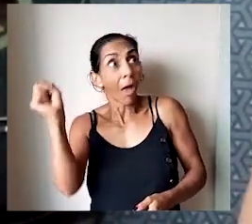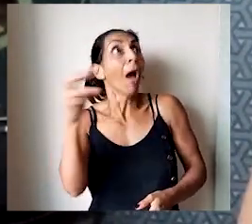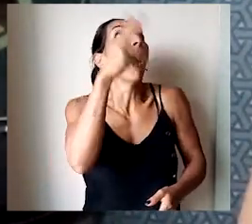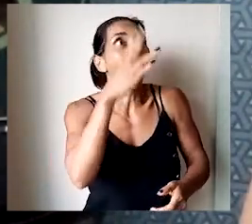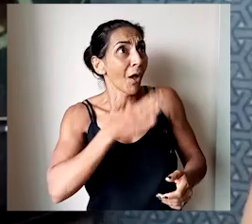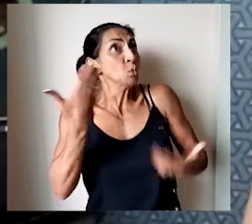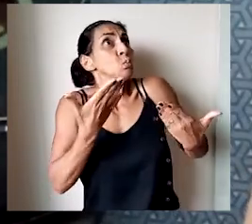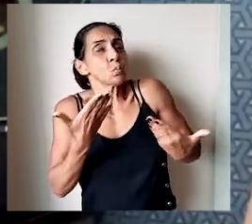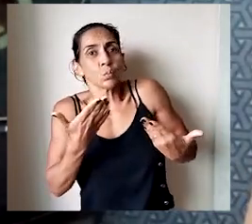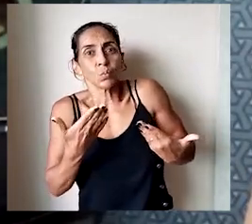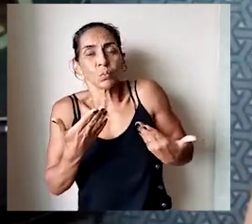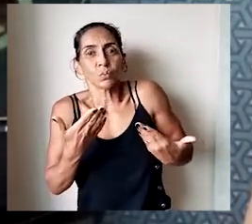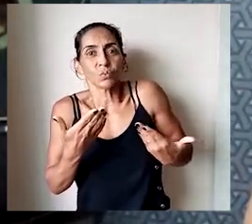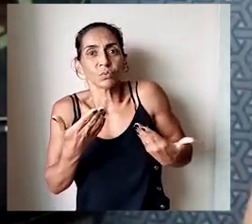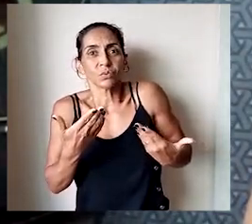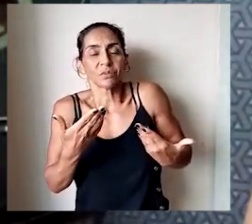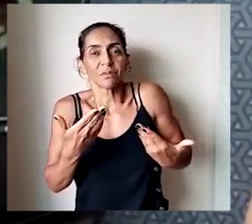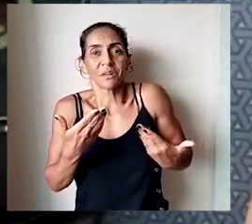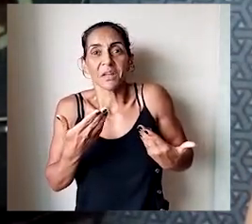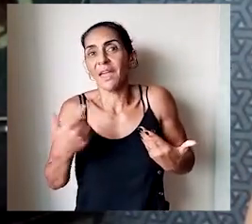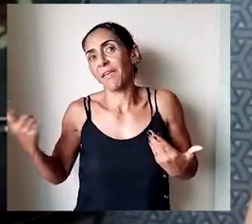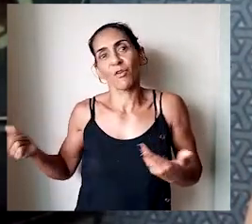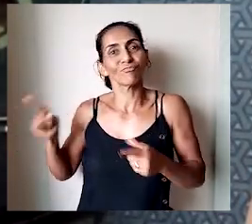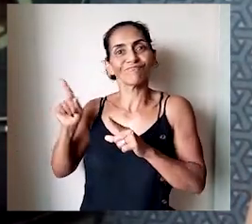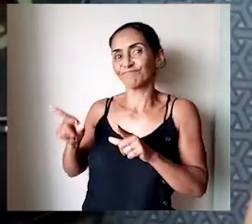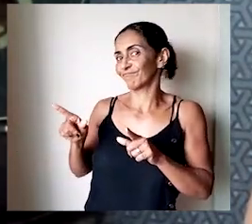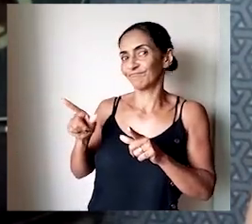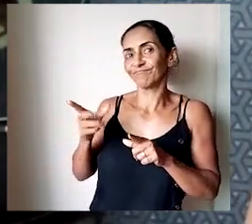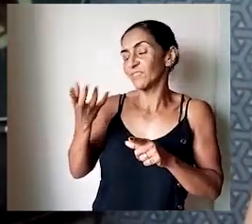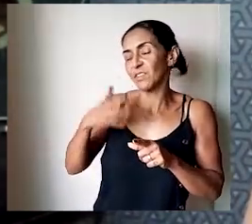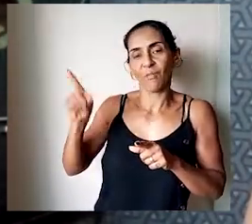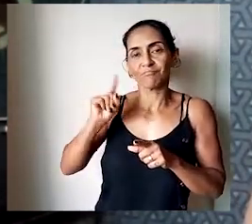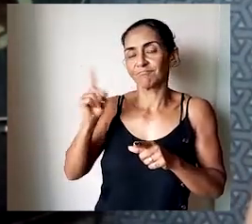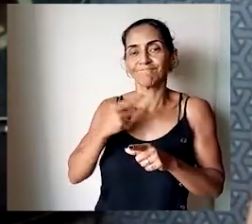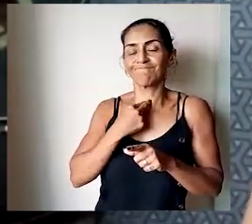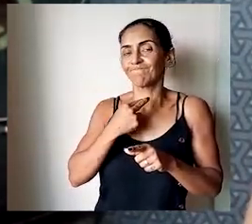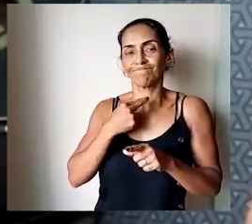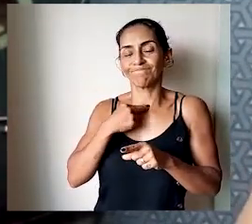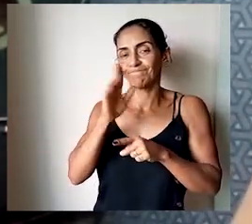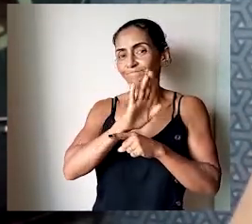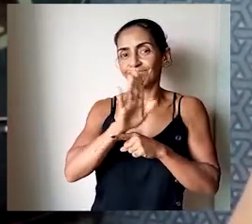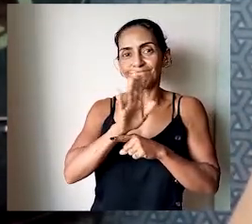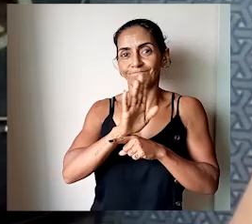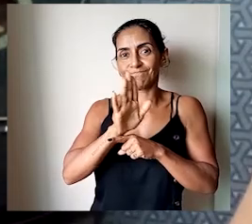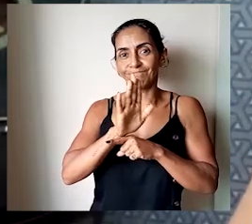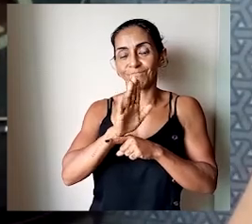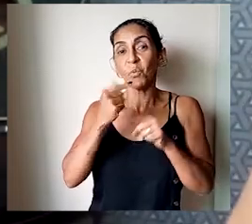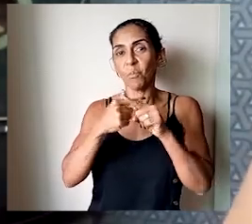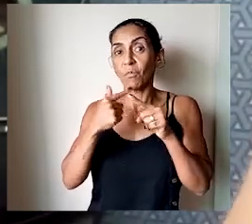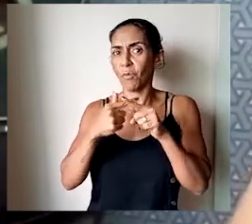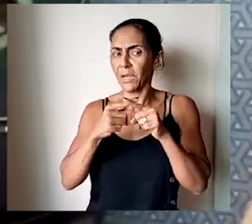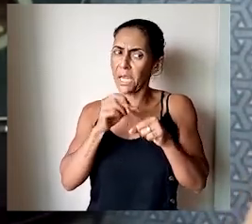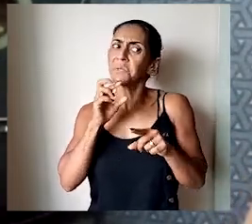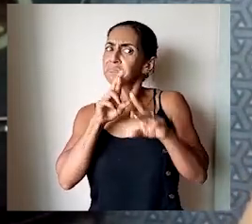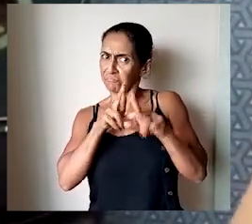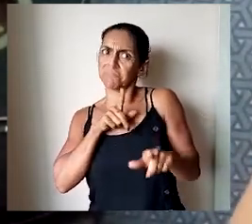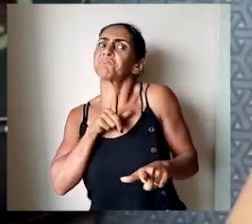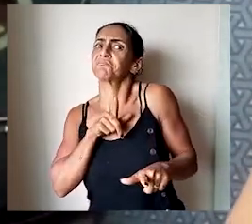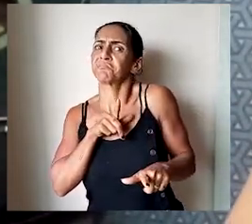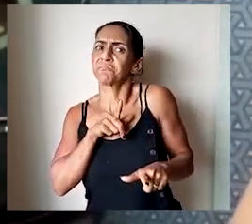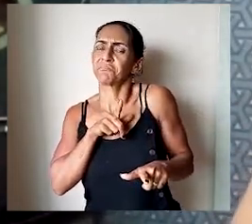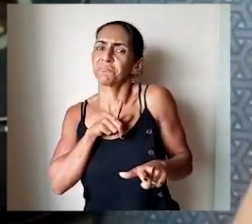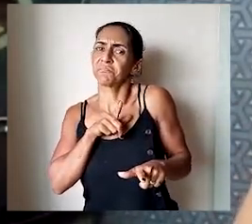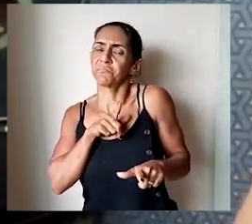minha filha, que é impressionada com qualquer coisa, eu não deixei ela nem ficar em casa quando eu assisti. É um negócio meio bizarro mesmo. O gênero